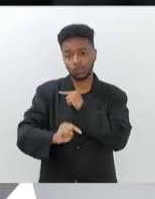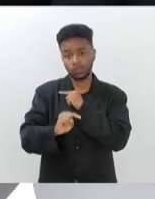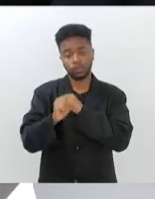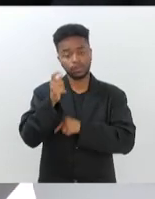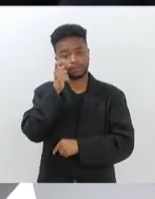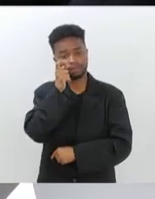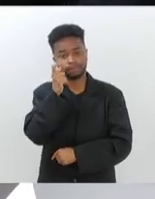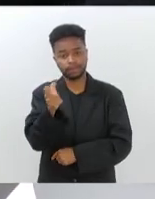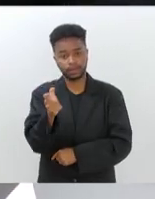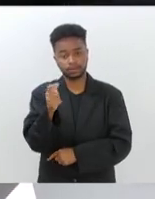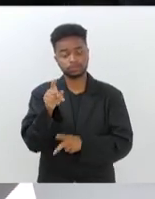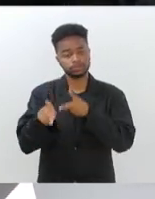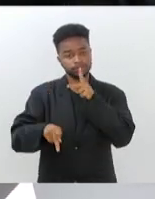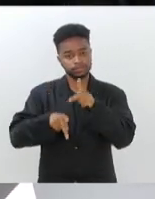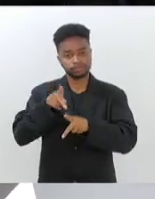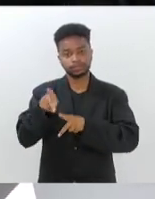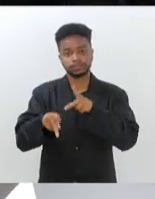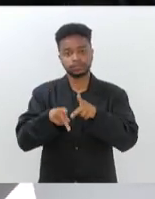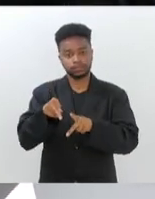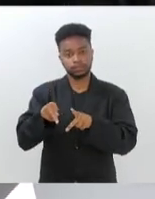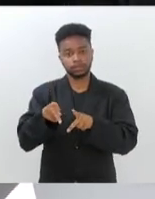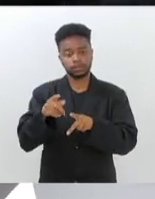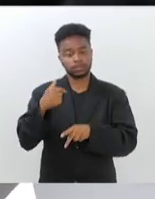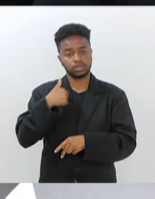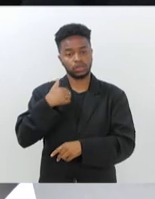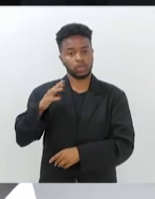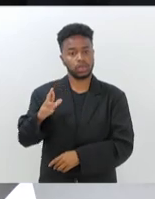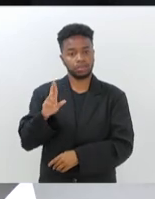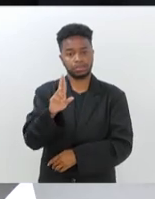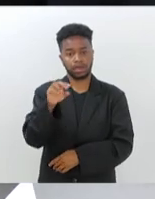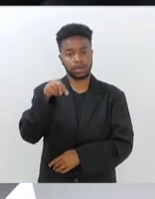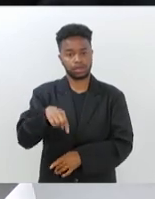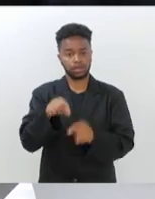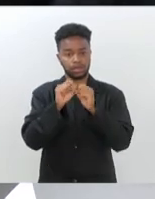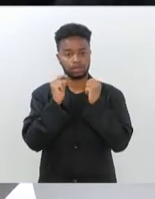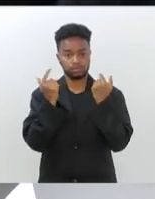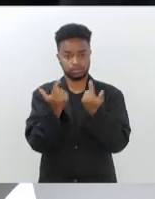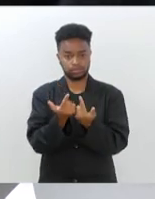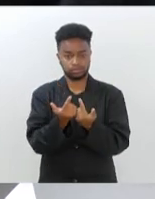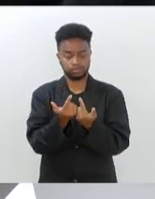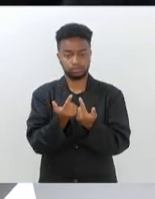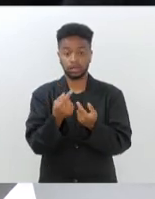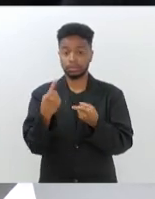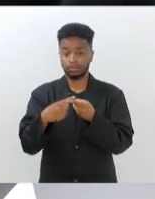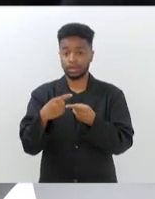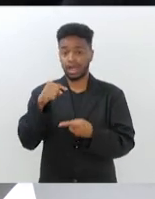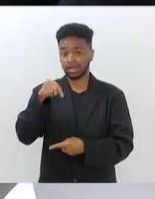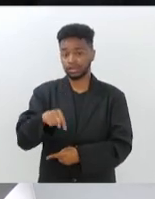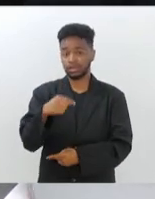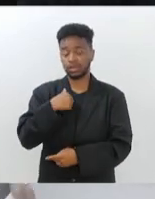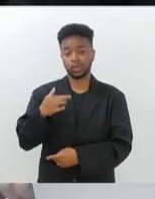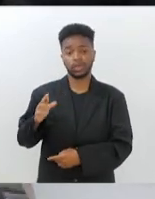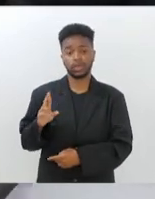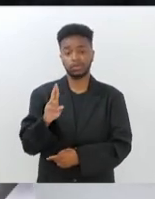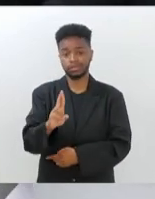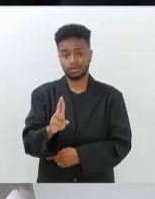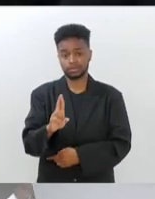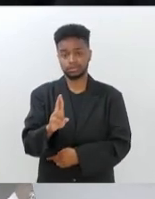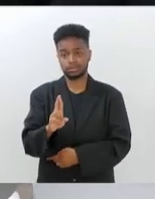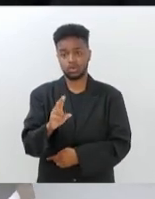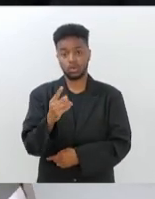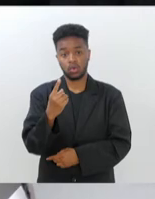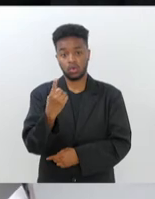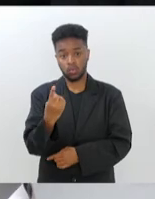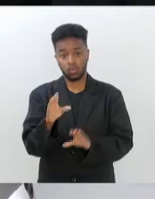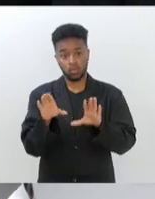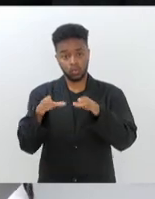interesses populares que eu represento aqui neste Parlamento represento aqui uma certa população